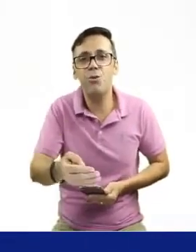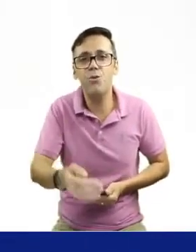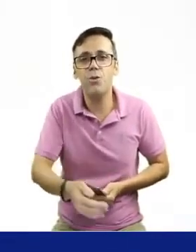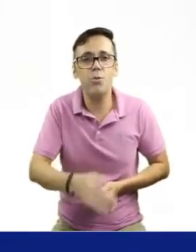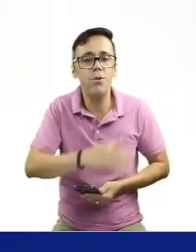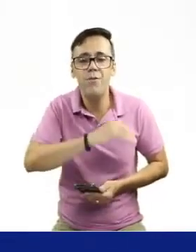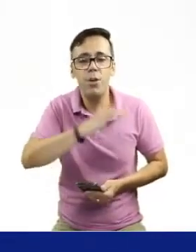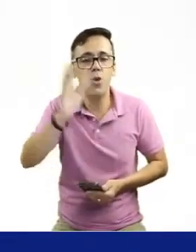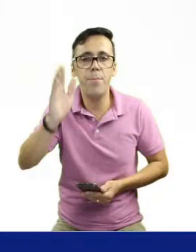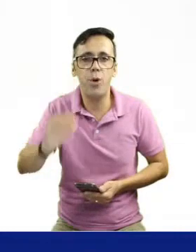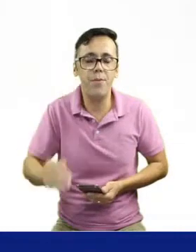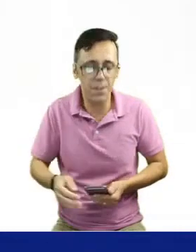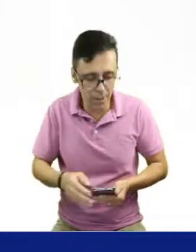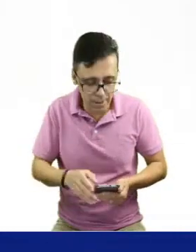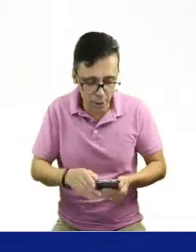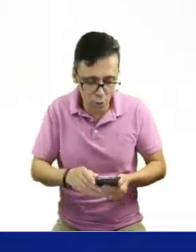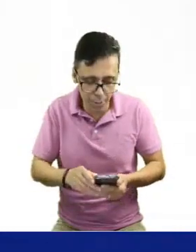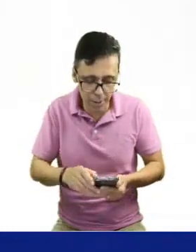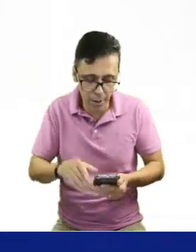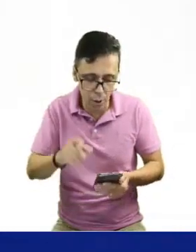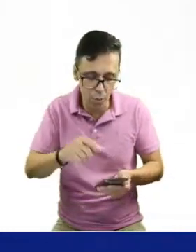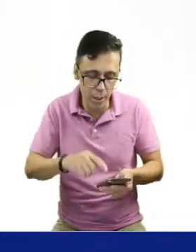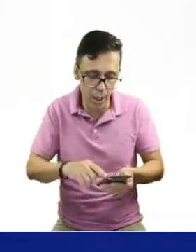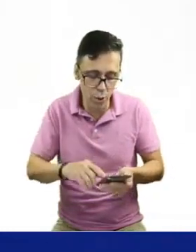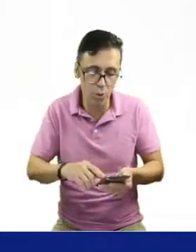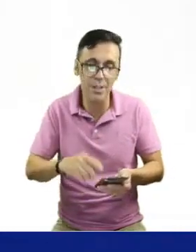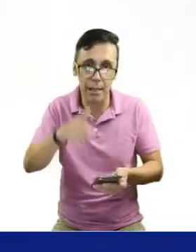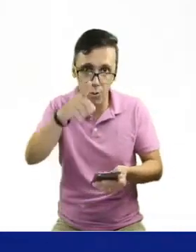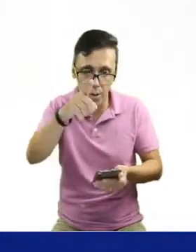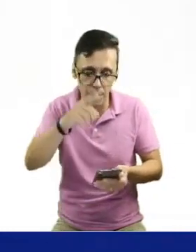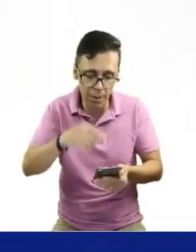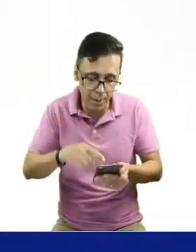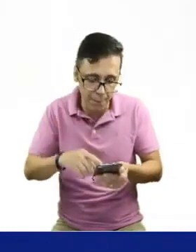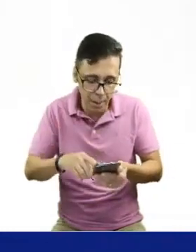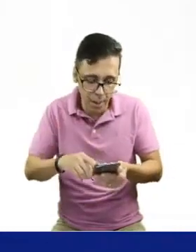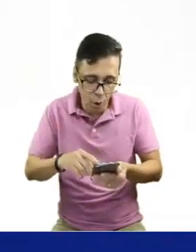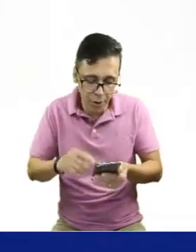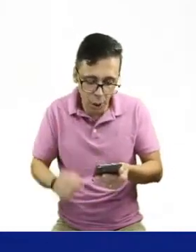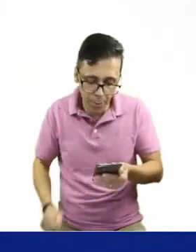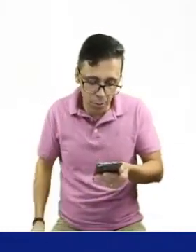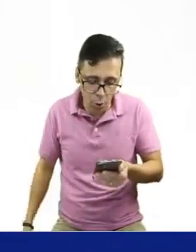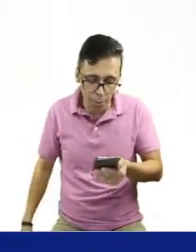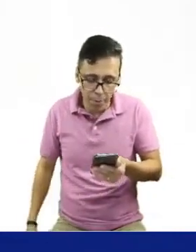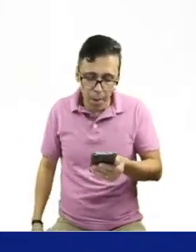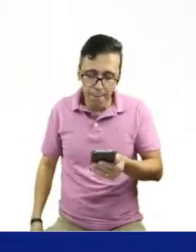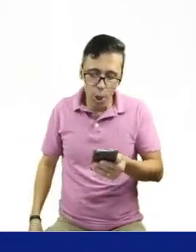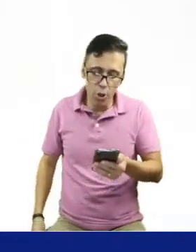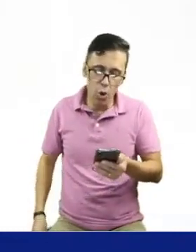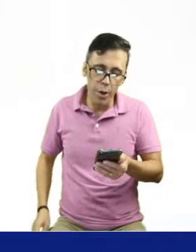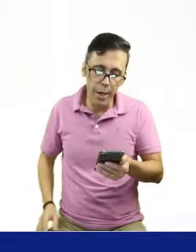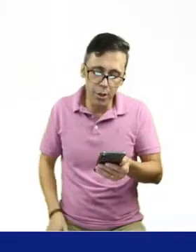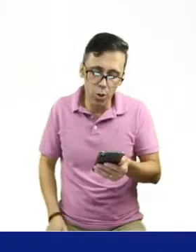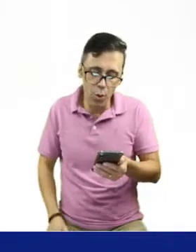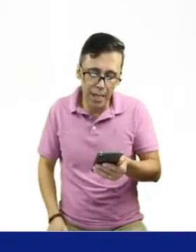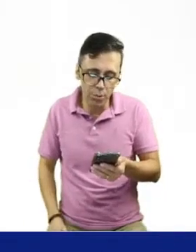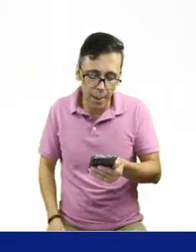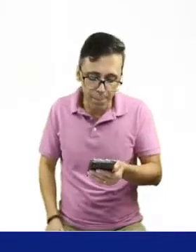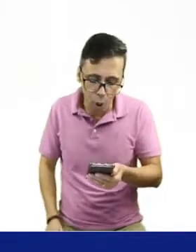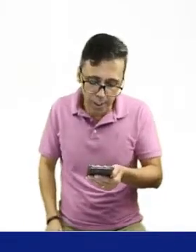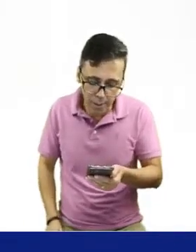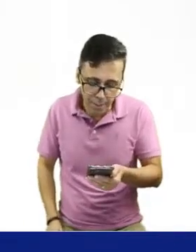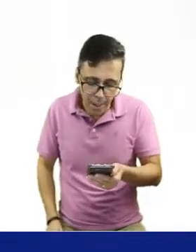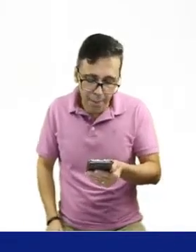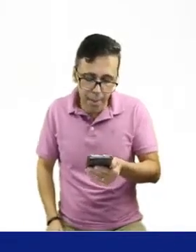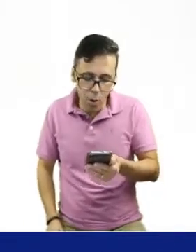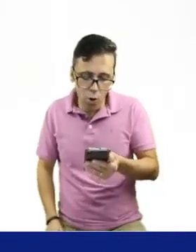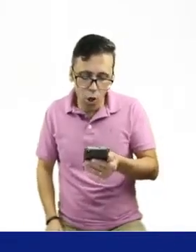eles pensam nos is e a prova sim sem surpresa nenhuma e isso está na sua mão também Rodrigo tentou pode ocorrer de no